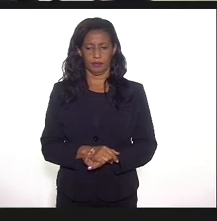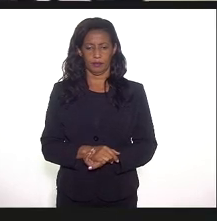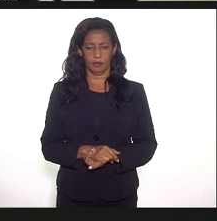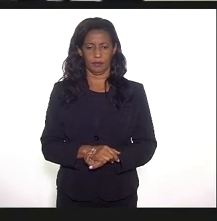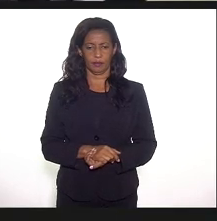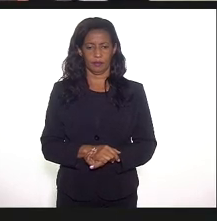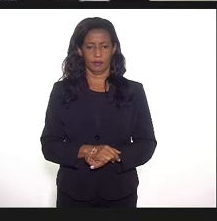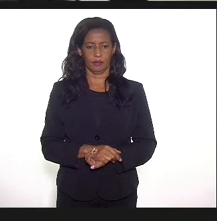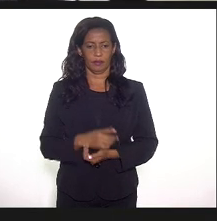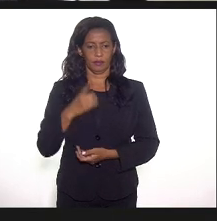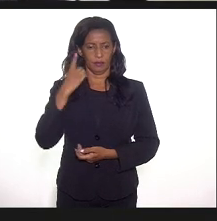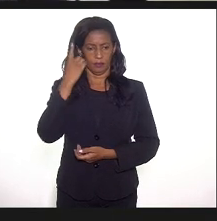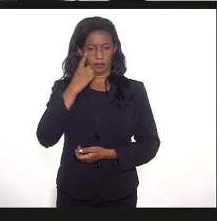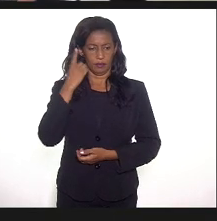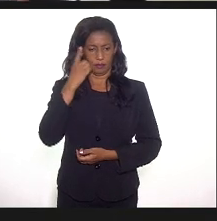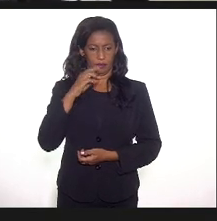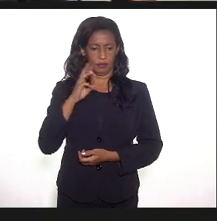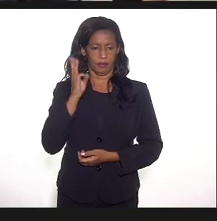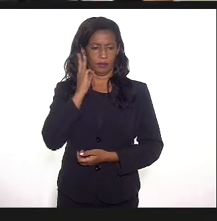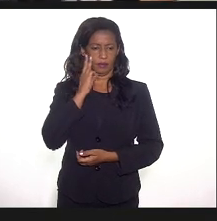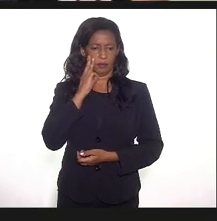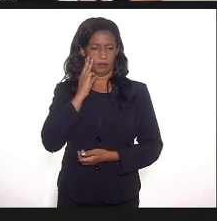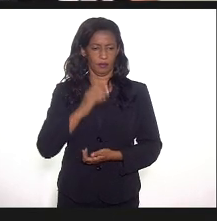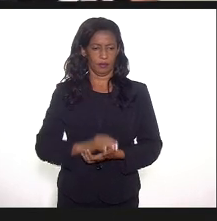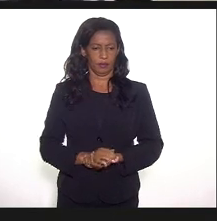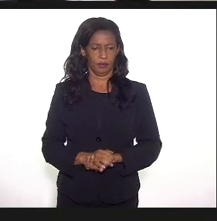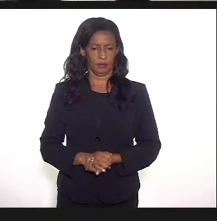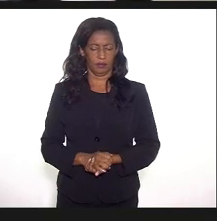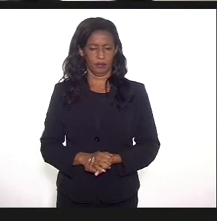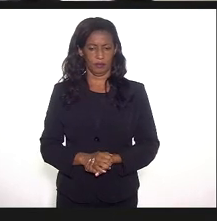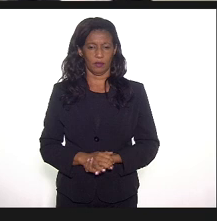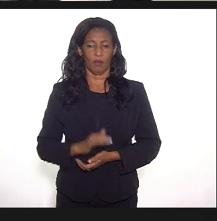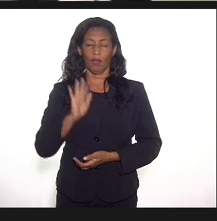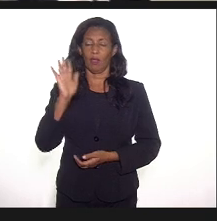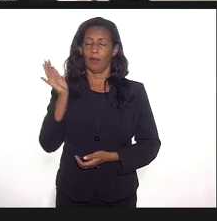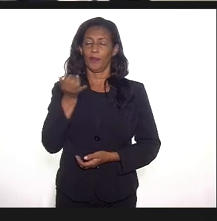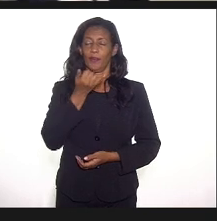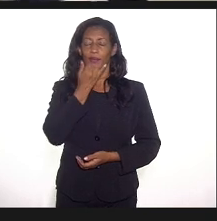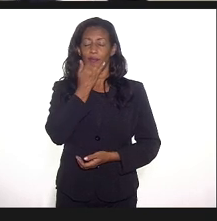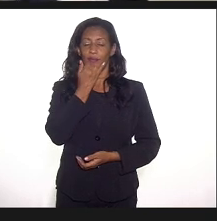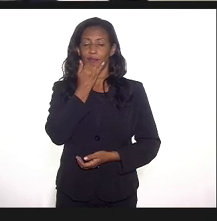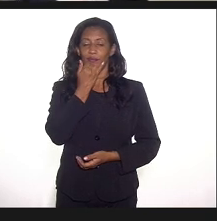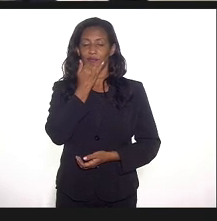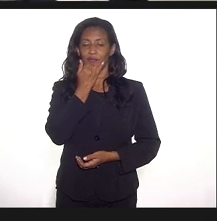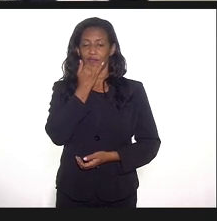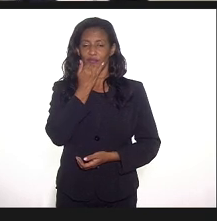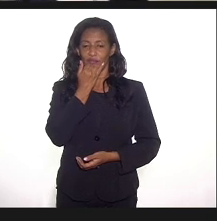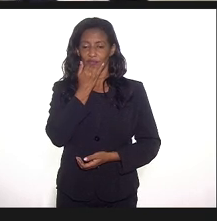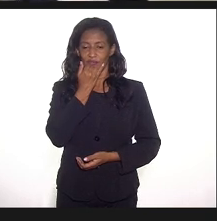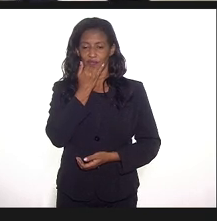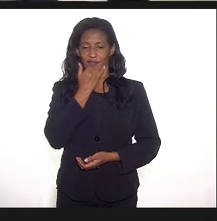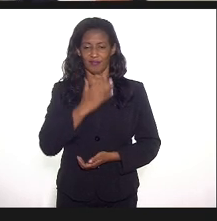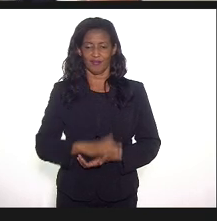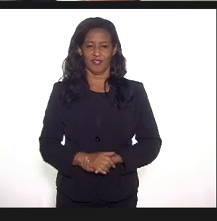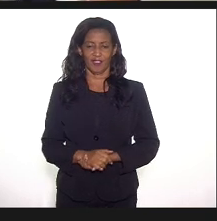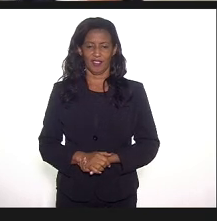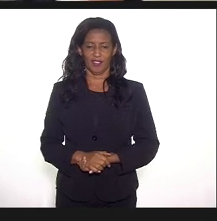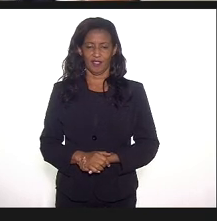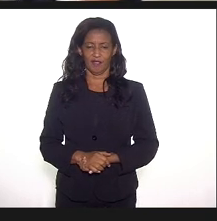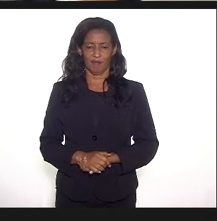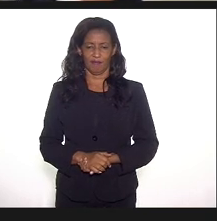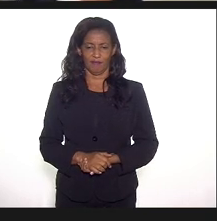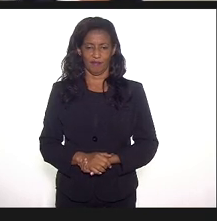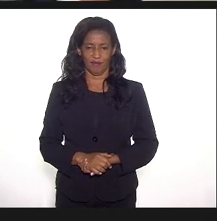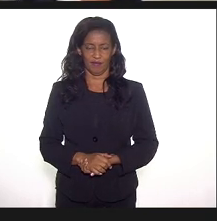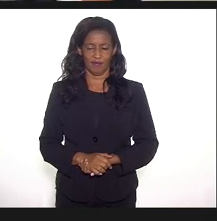Deputado Noel de Carvalho. Deputado Valdeir Carneiro. Ah, não, perdão. Perdão, já colhi o parecer, é